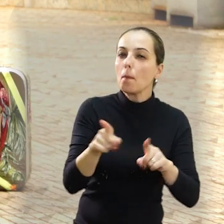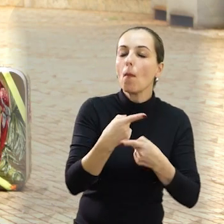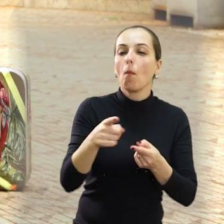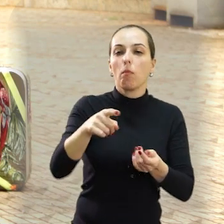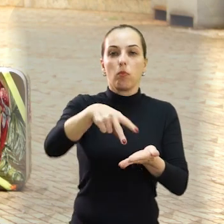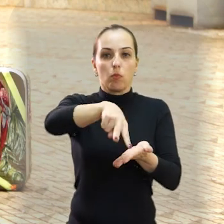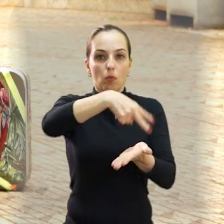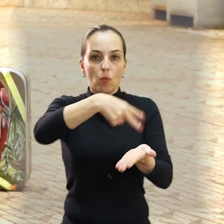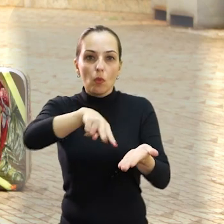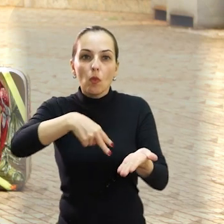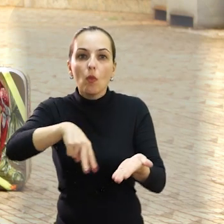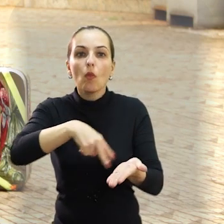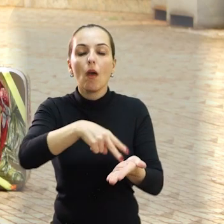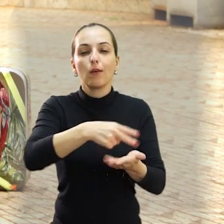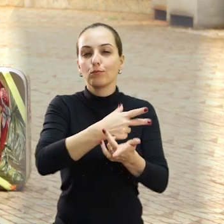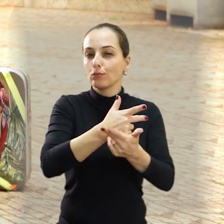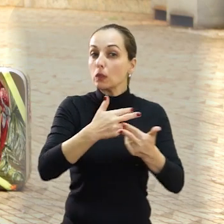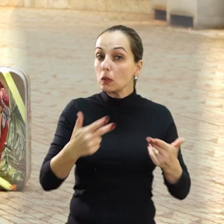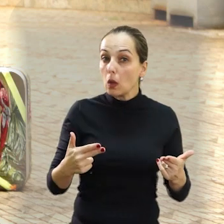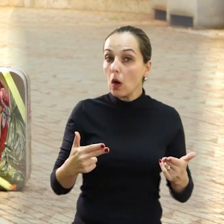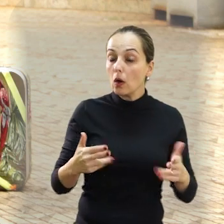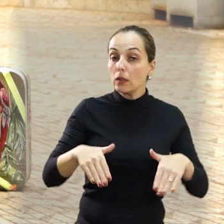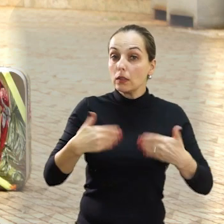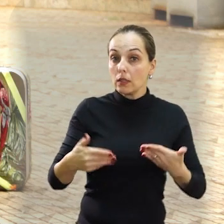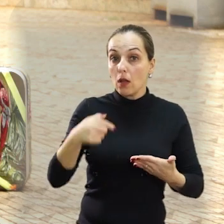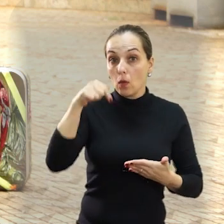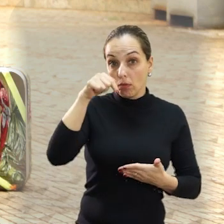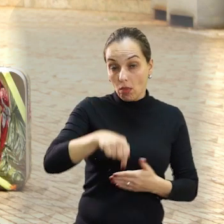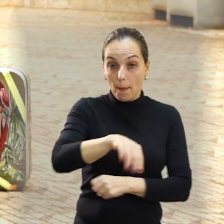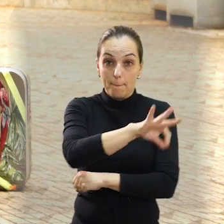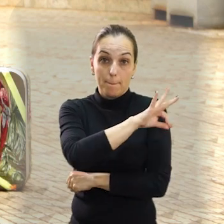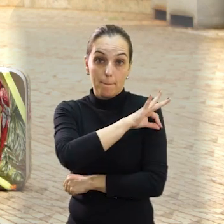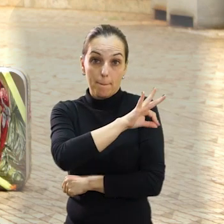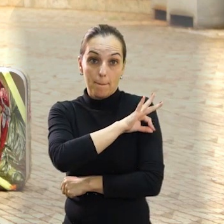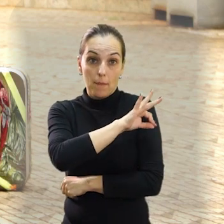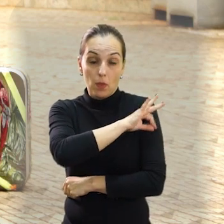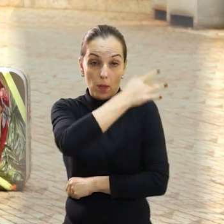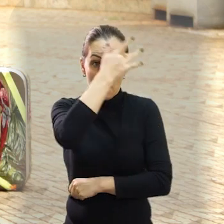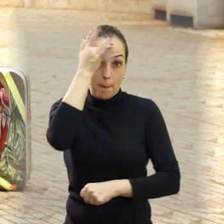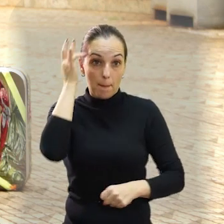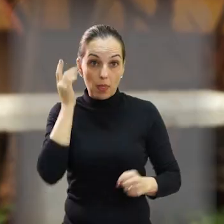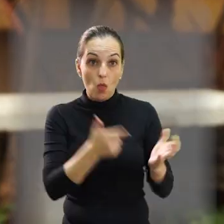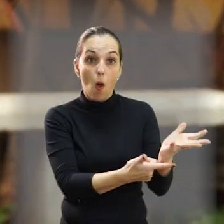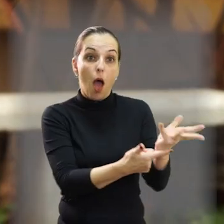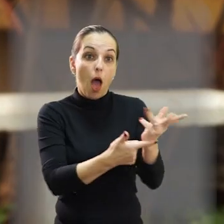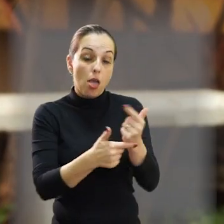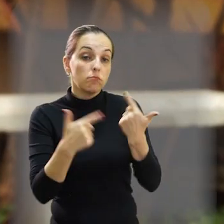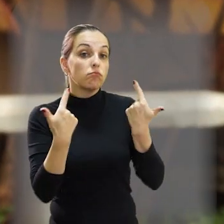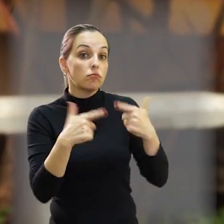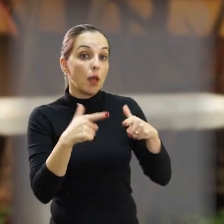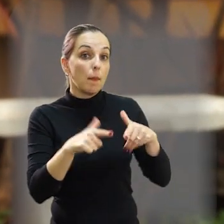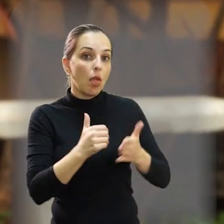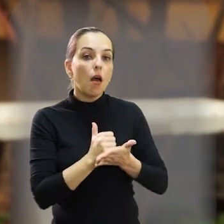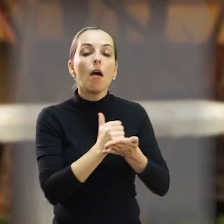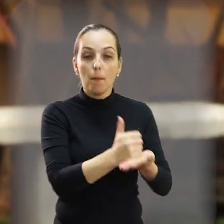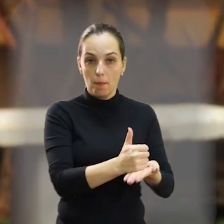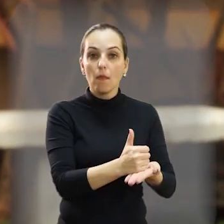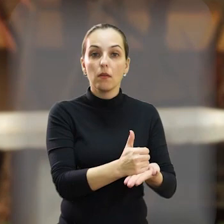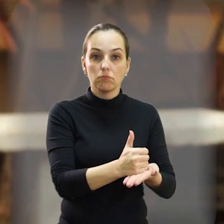arte, seja ela o teatro, a música, a dança. Então, o poder público,